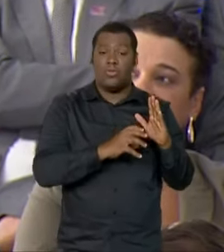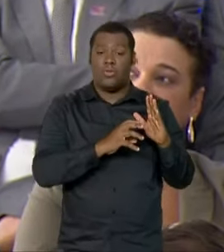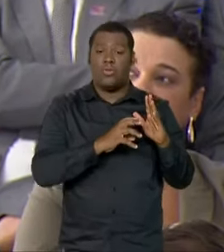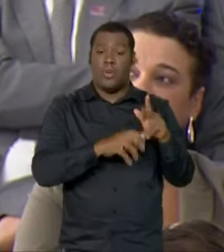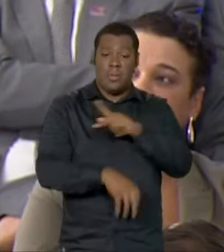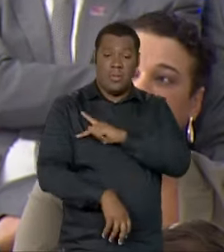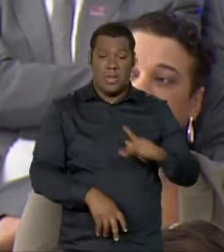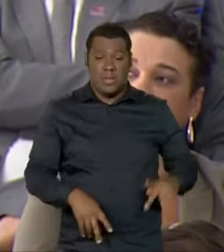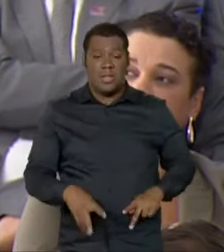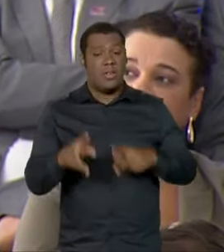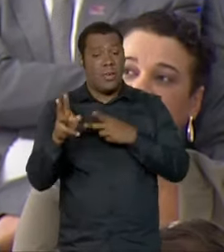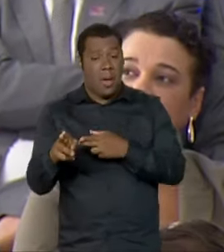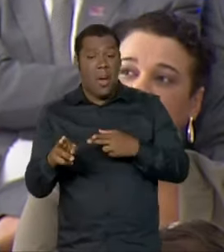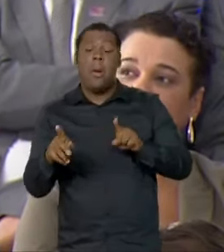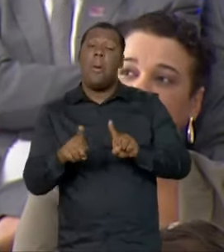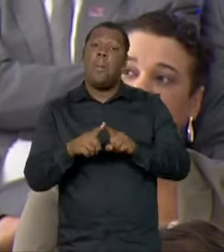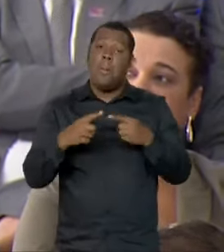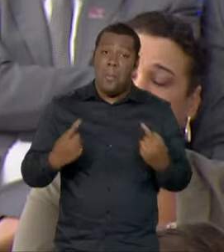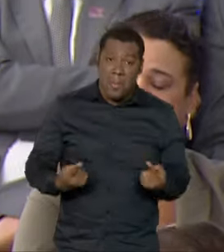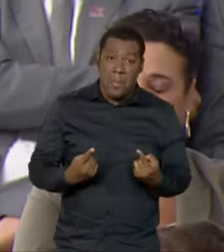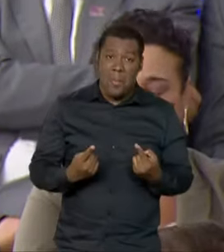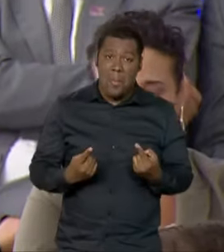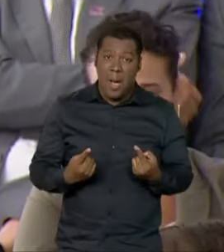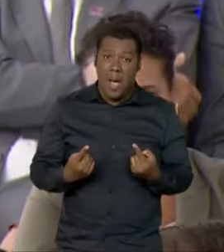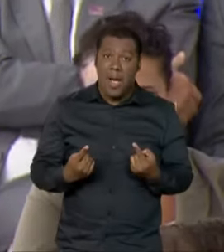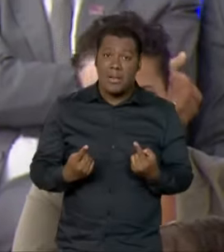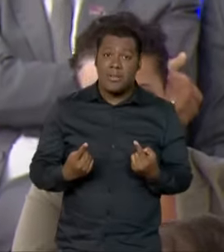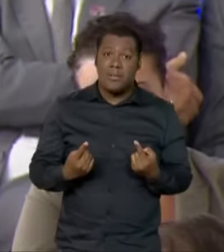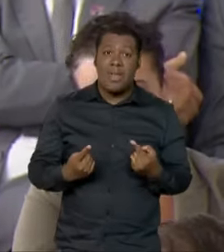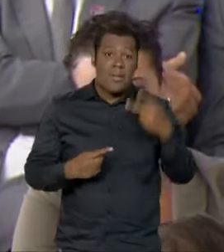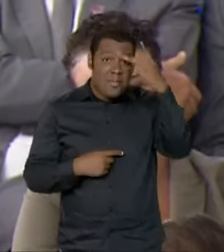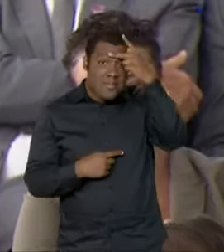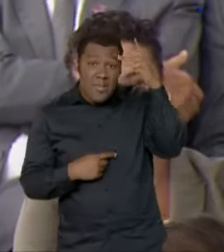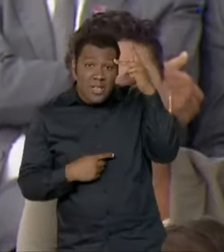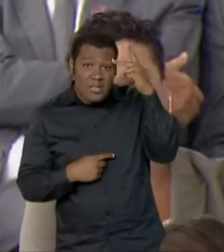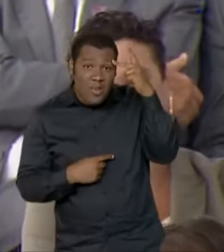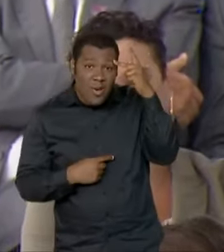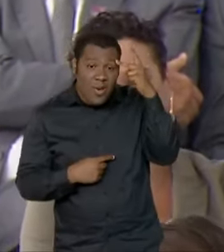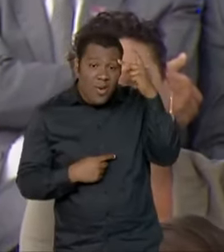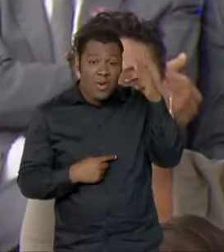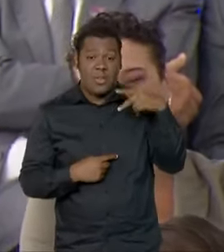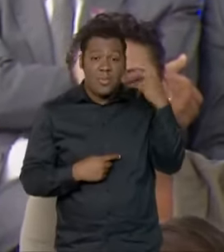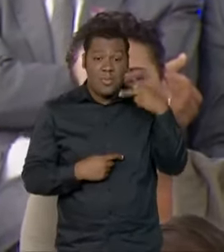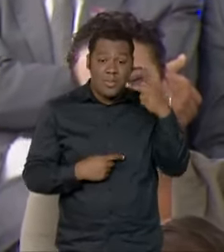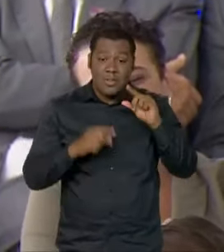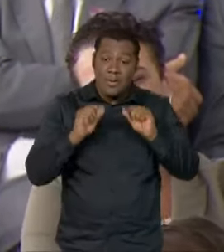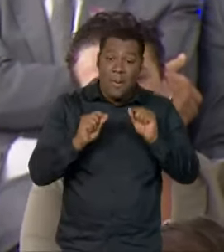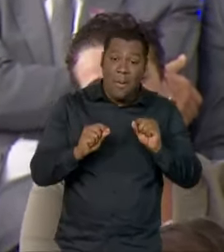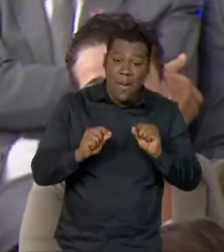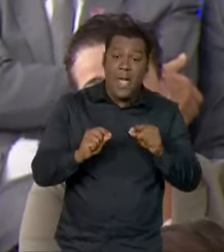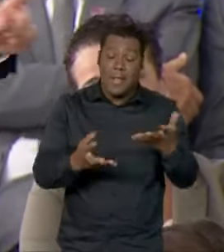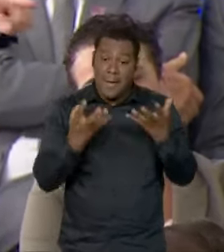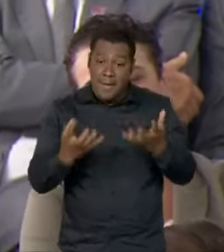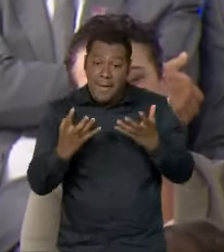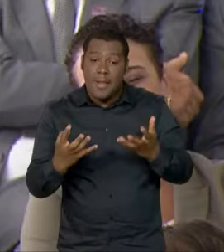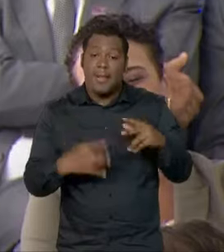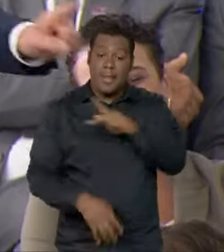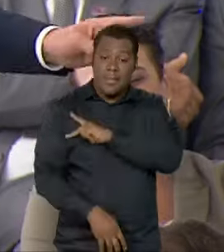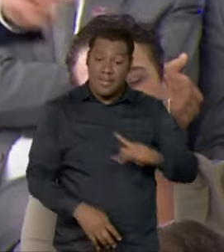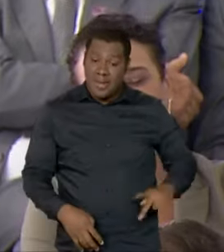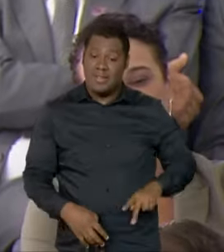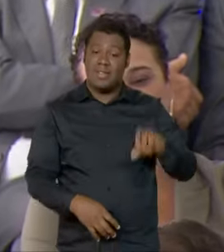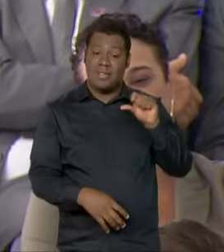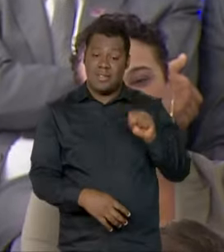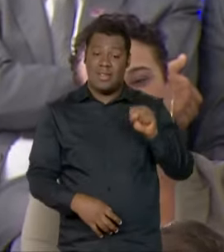tentar diminuir o mandato do Sarney de 6 para 5 anos. Ele não tinha moleza, não, mesmo o partido dele